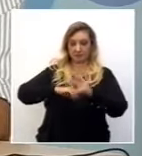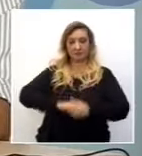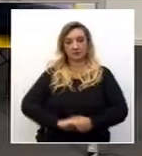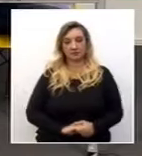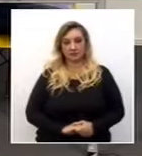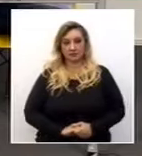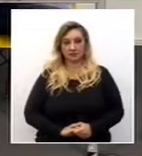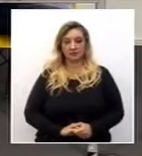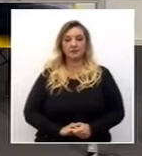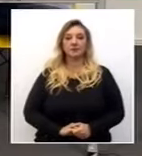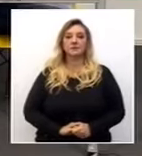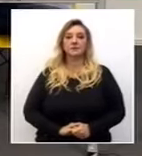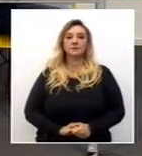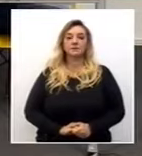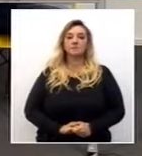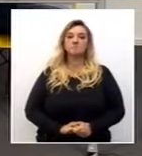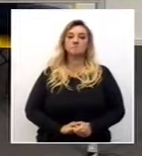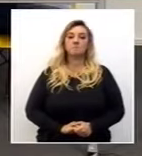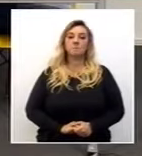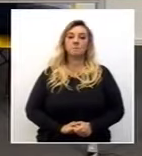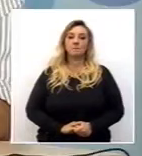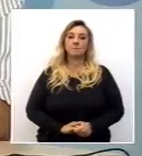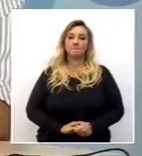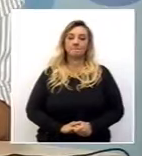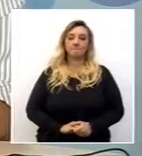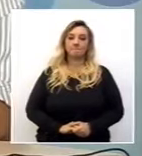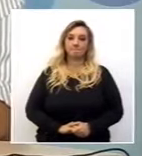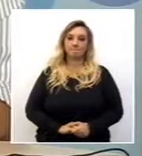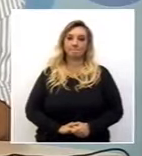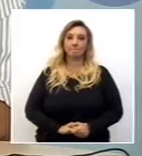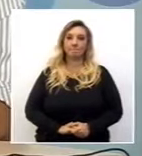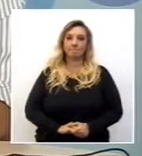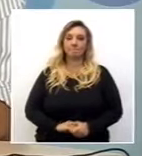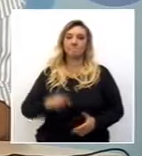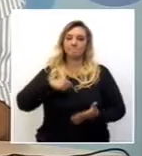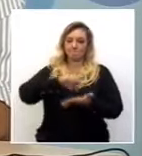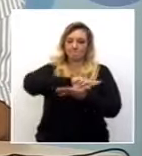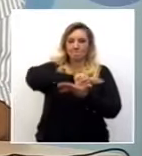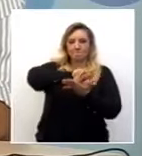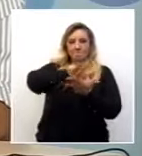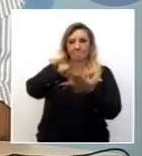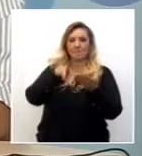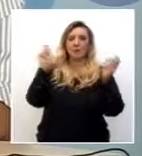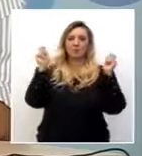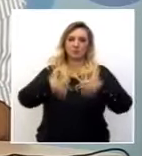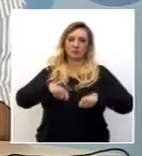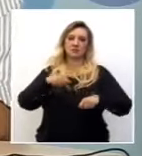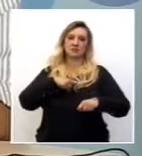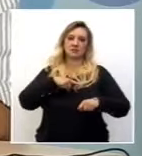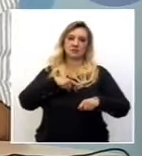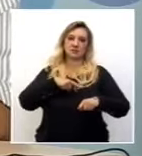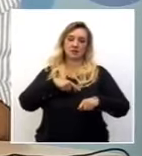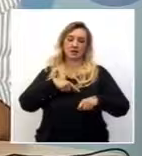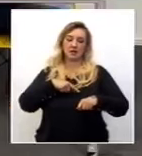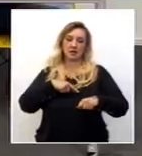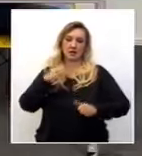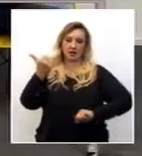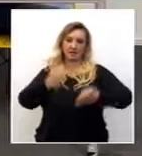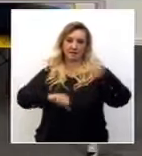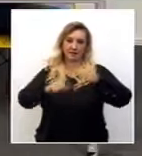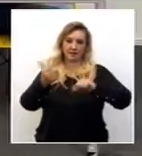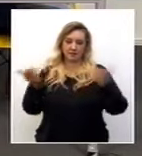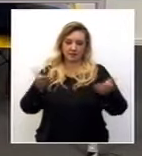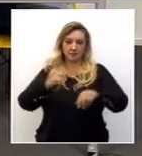Então, olha lá, nós temos essas múltiplas possibilidades nesse momento de avaliação. Sim. Que